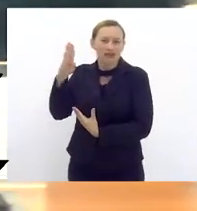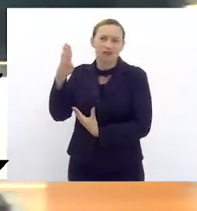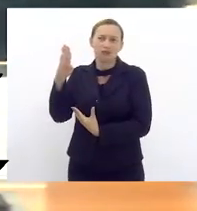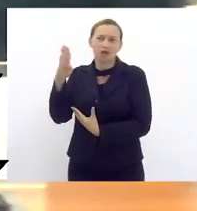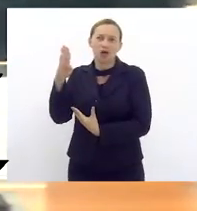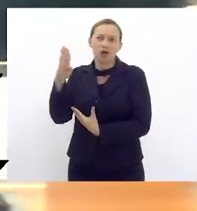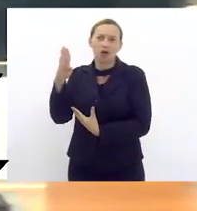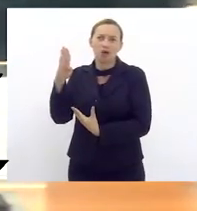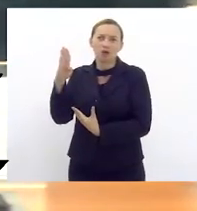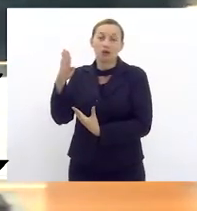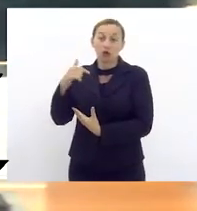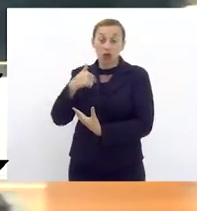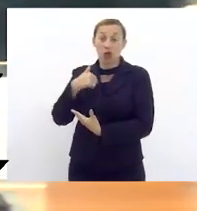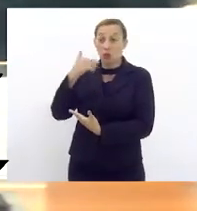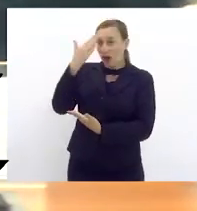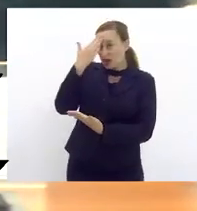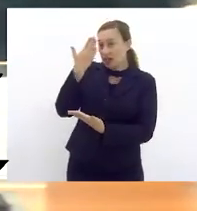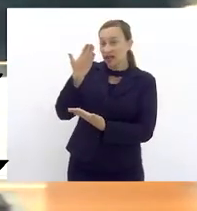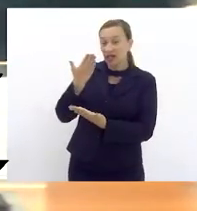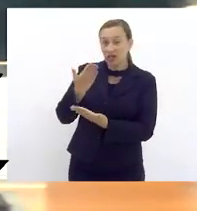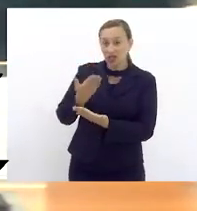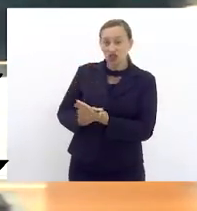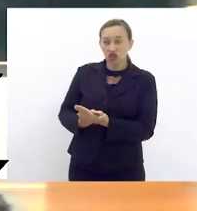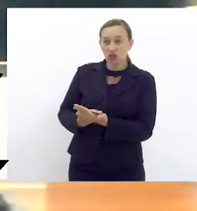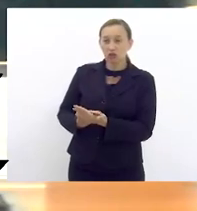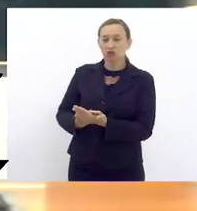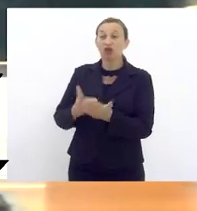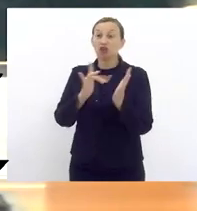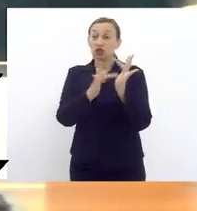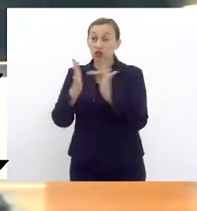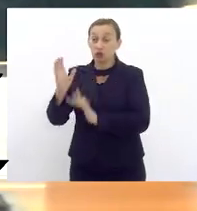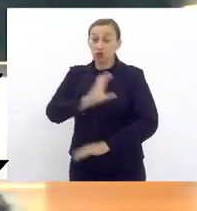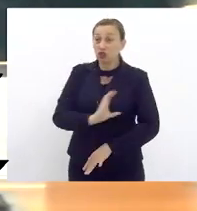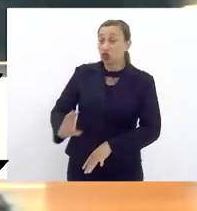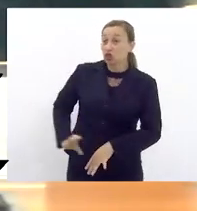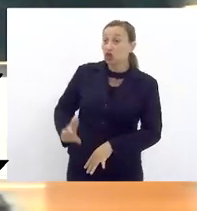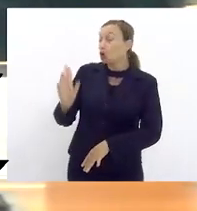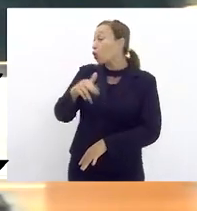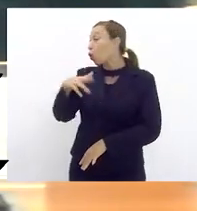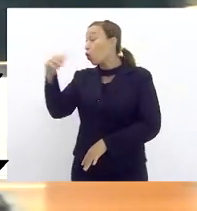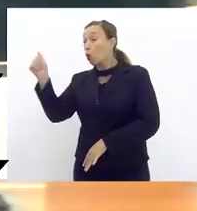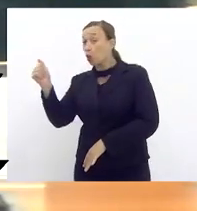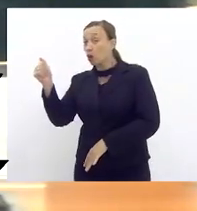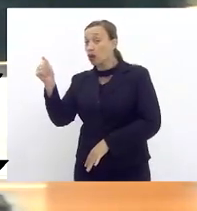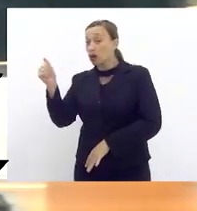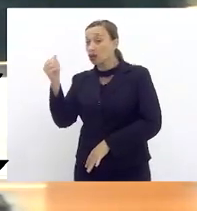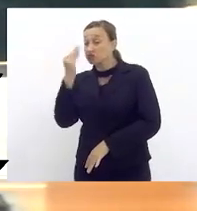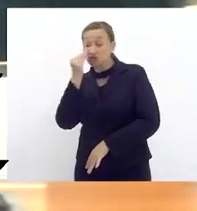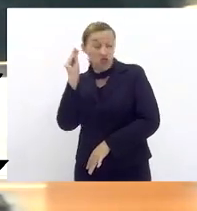daquele que eu creio nosso mestre Jesus Cristo Ele nunca discriminou